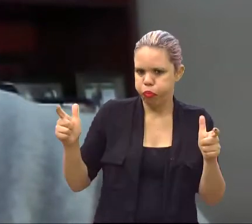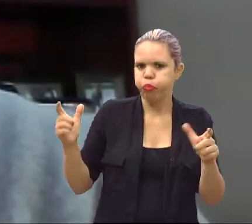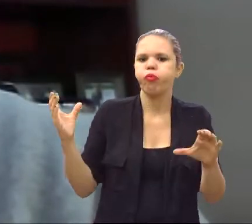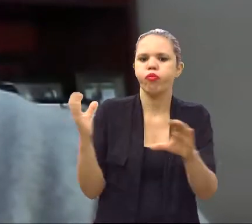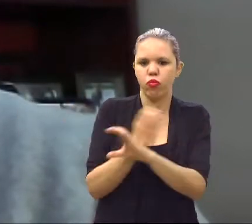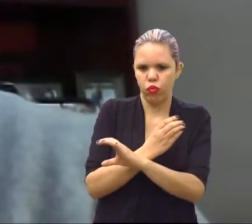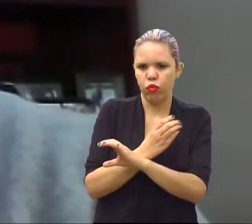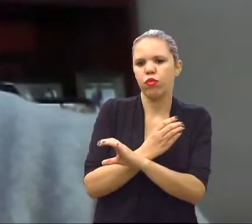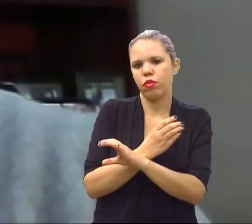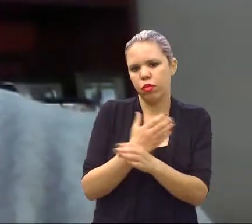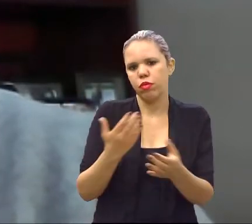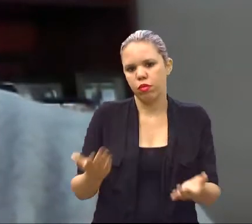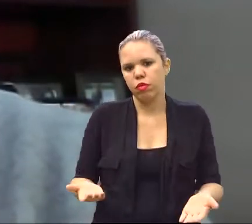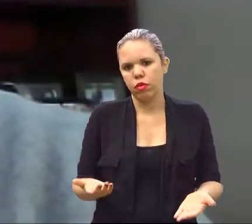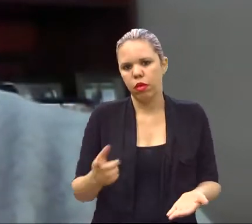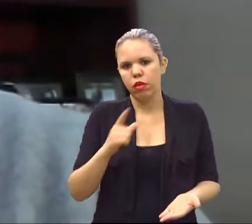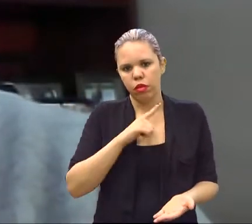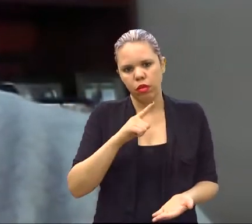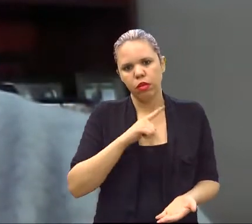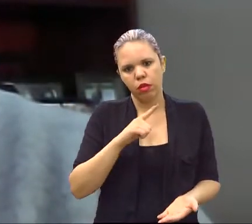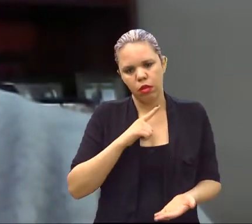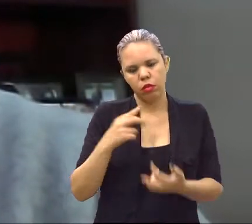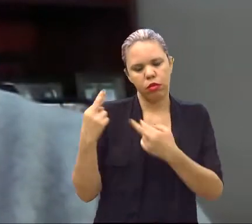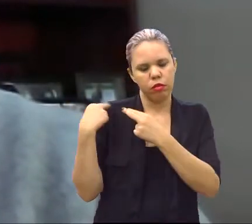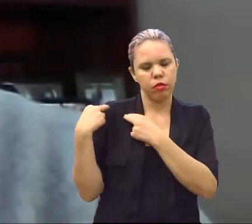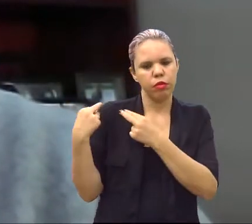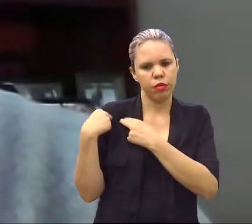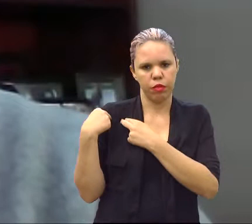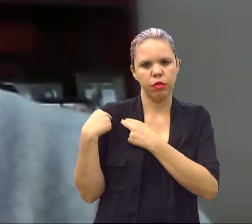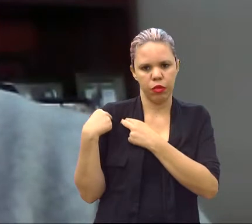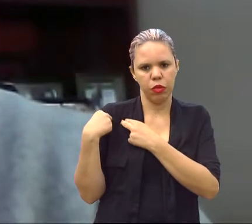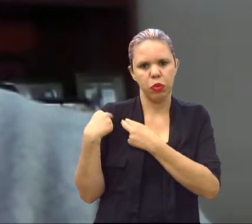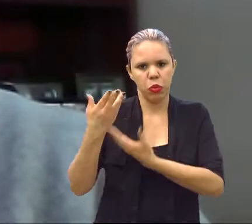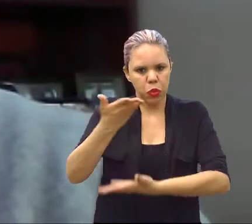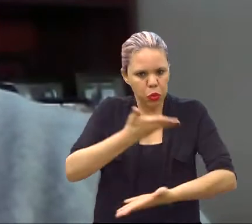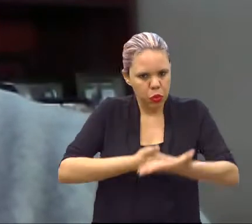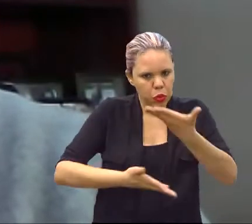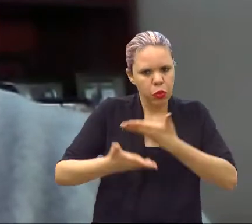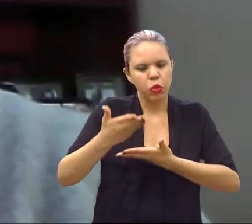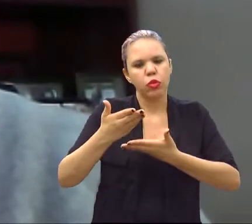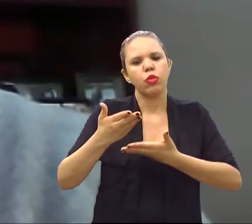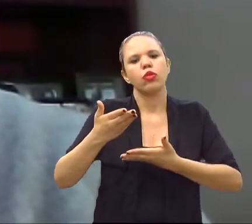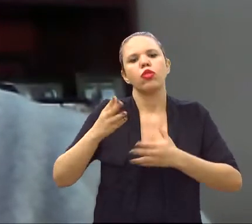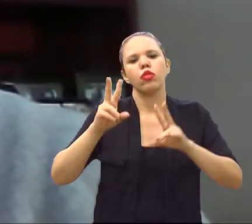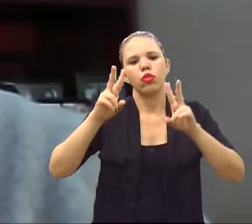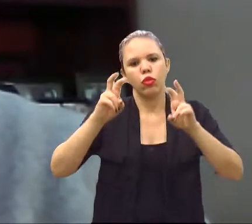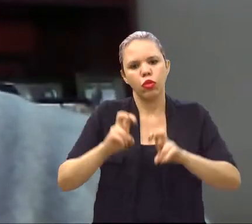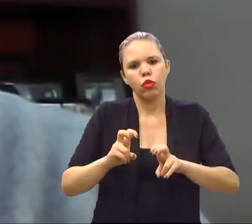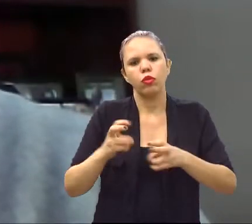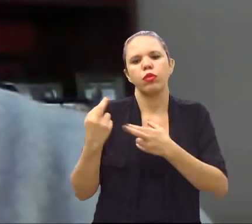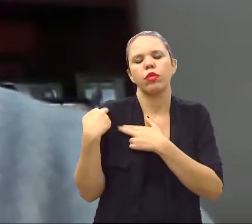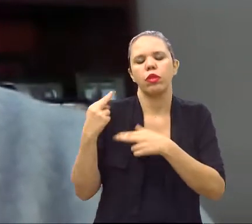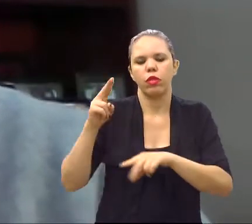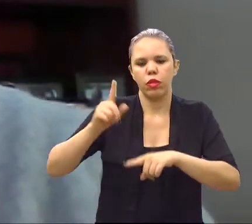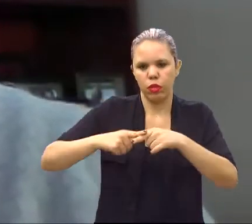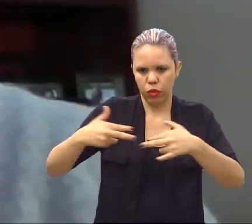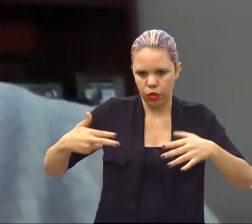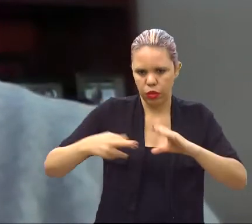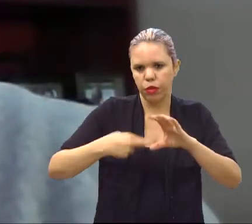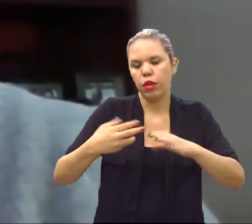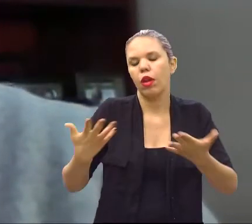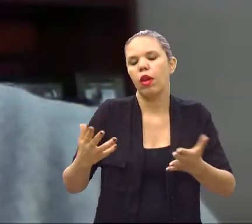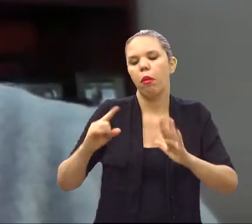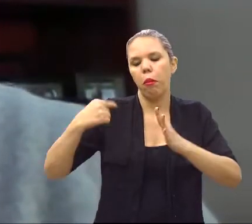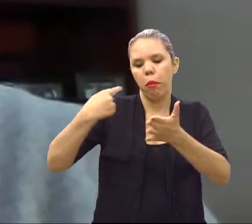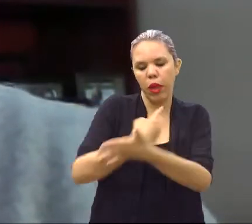ampla, completa e que tem a responsabilidade compartilhada dos resíduos sólidos. A pergunta que